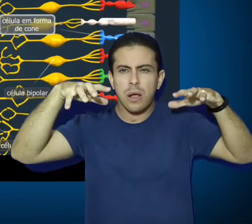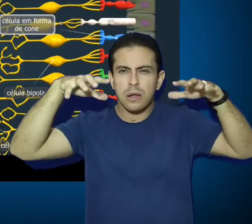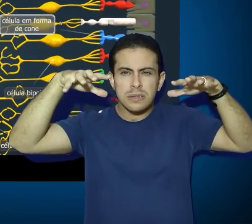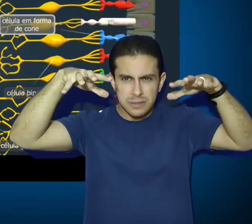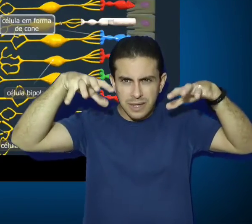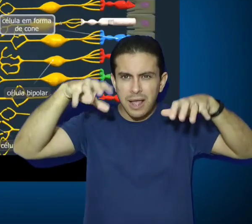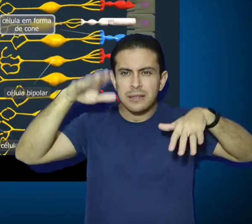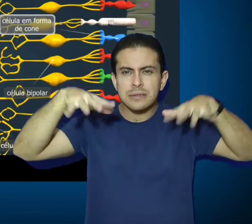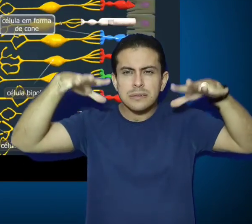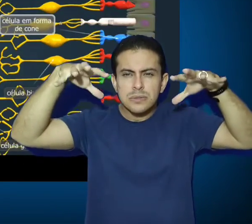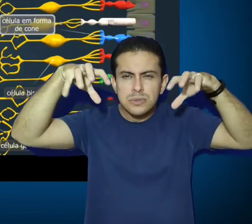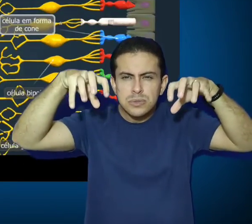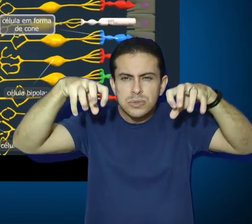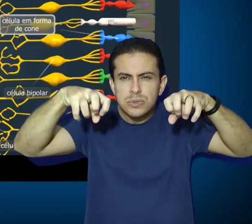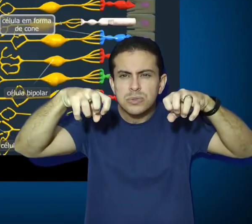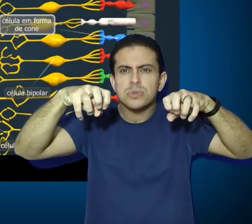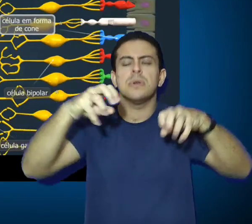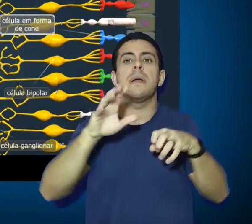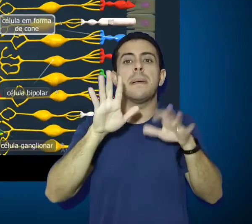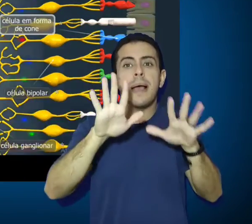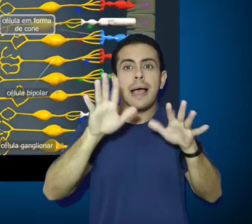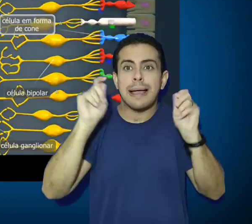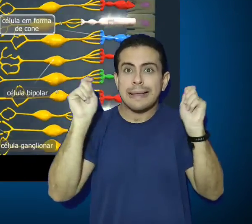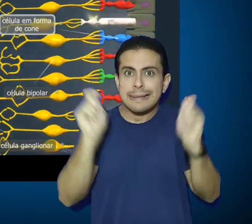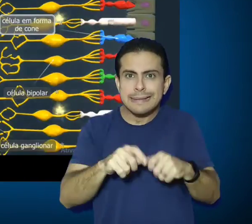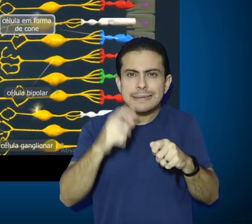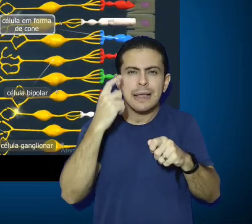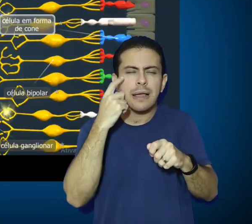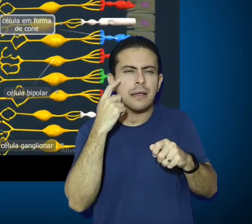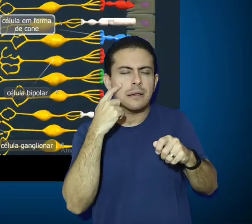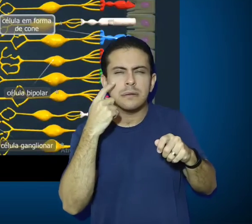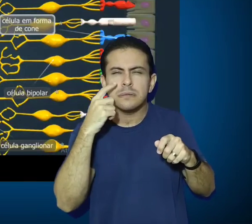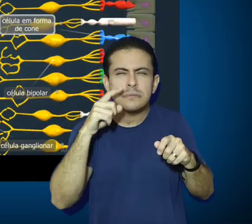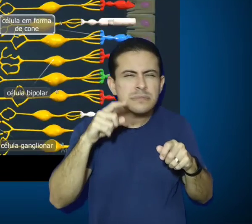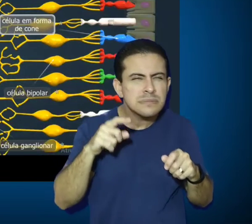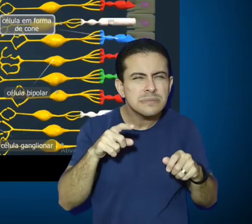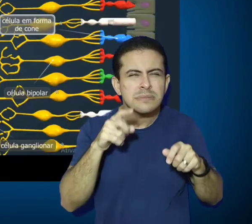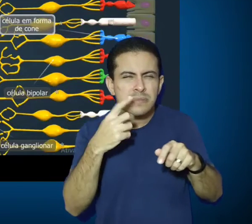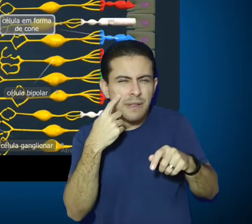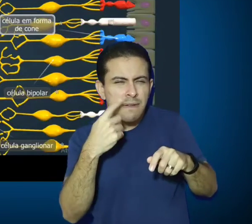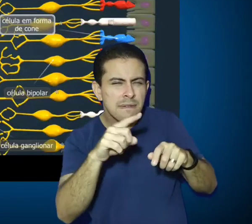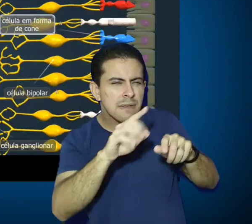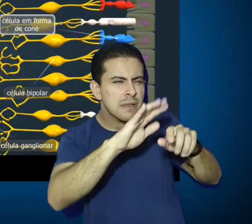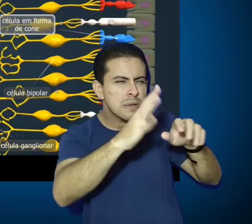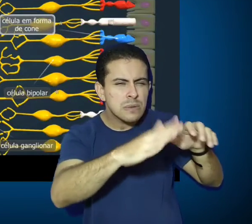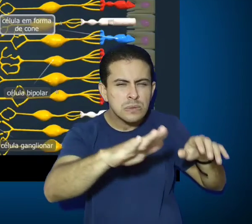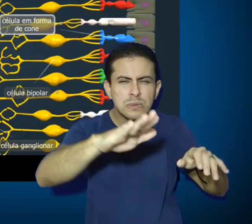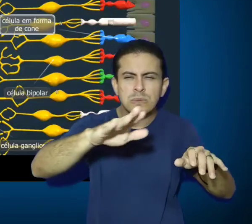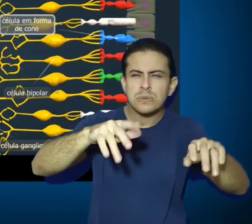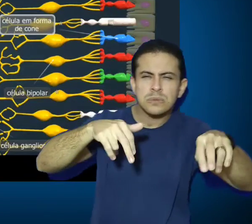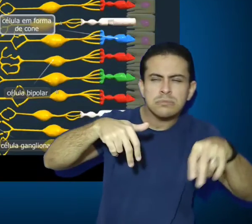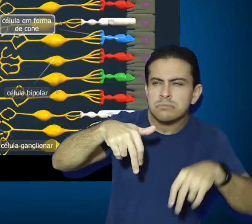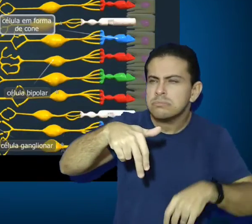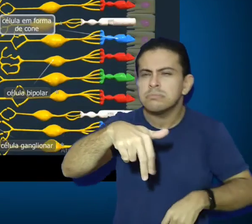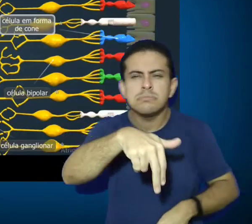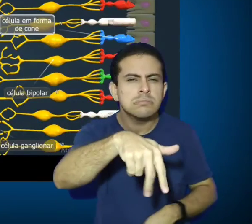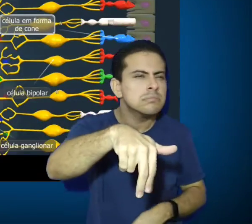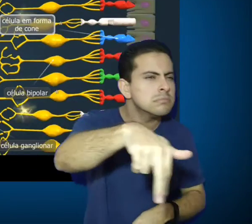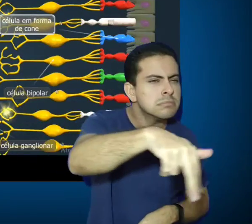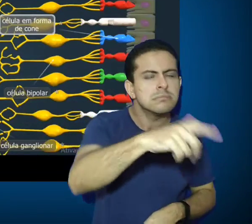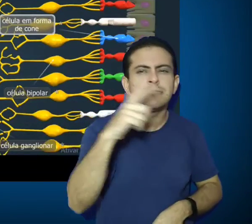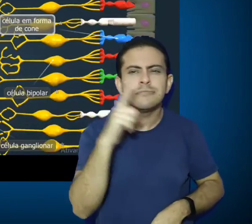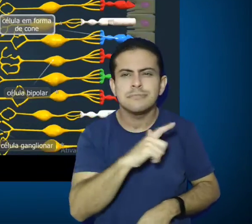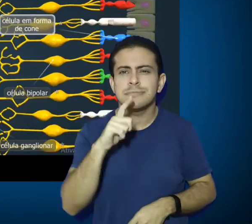região periférica começam a perceber a silhueta dos objetos, o vulto. Isso é porque